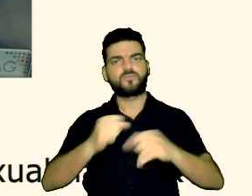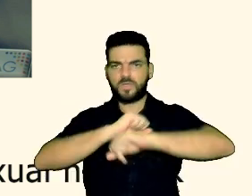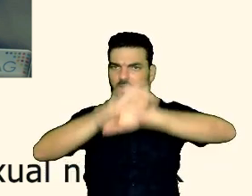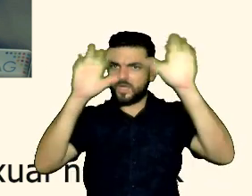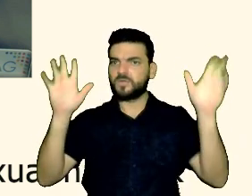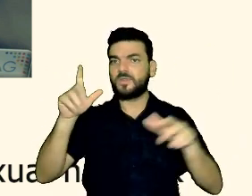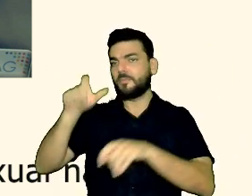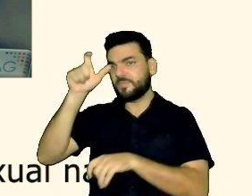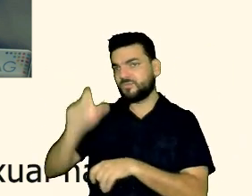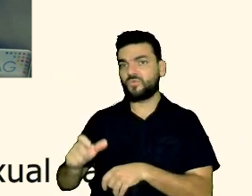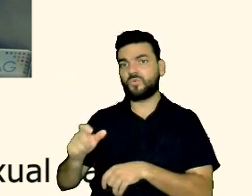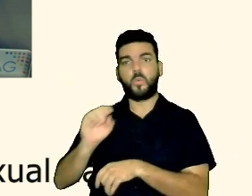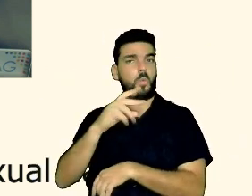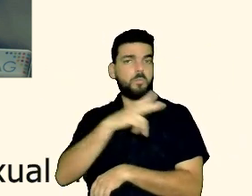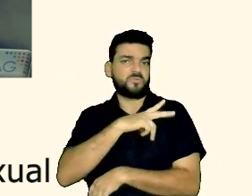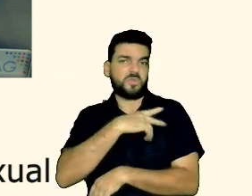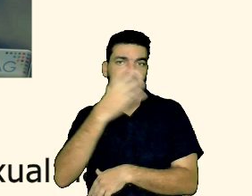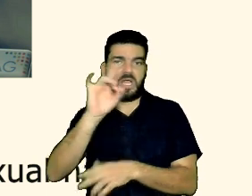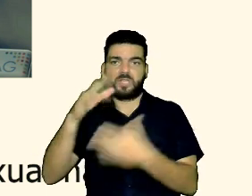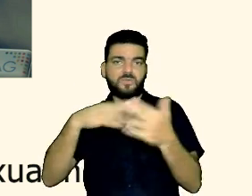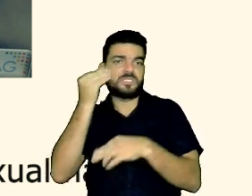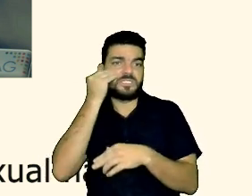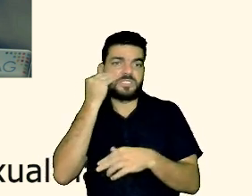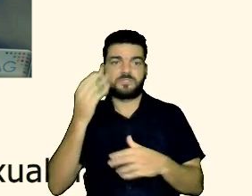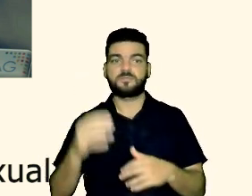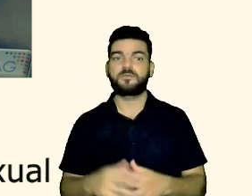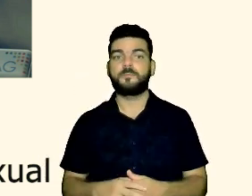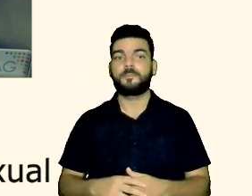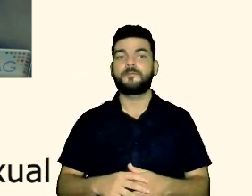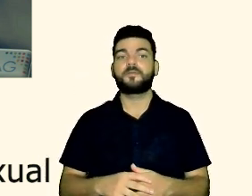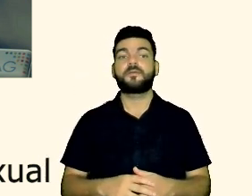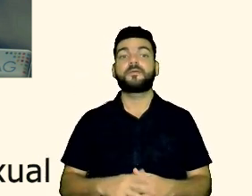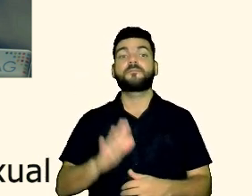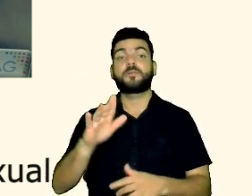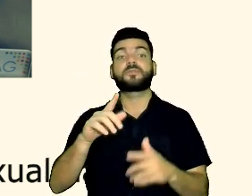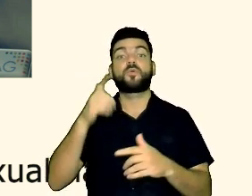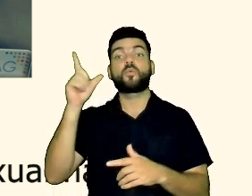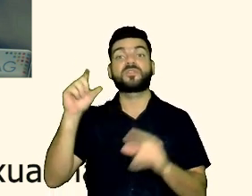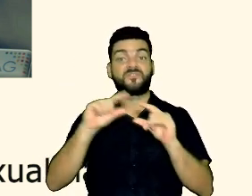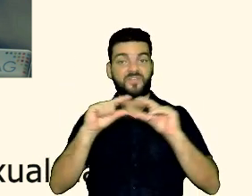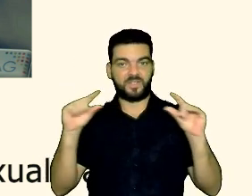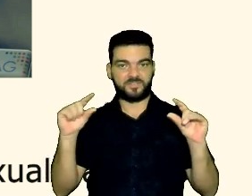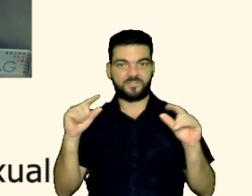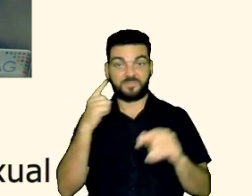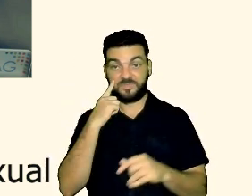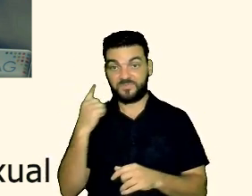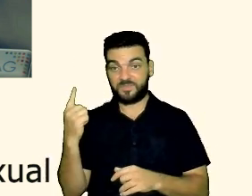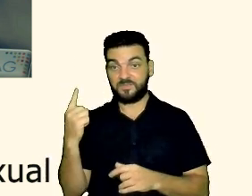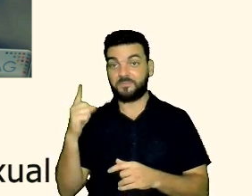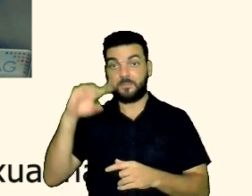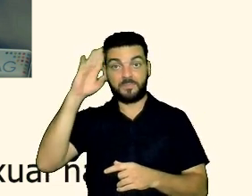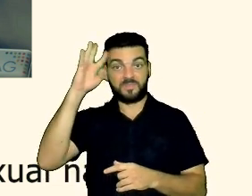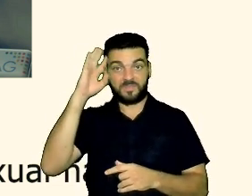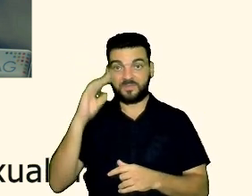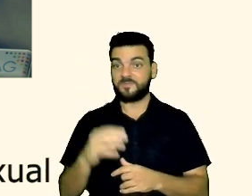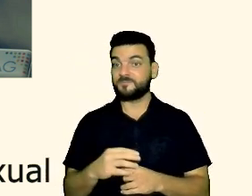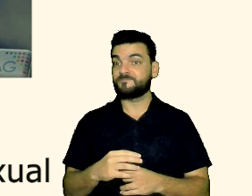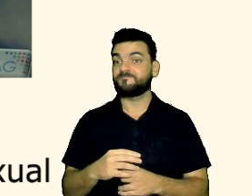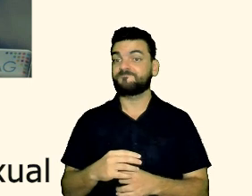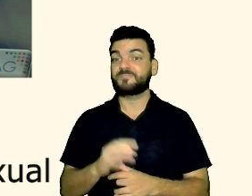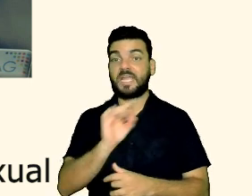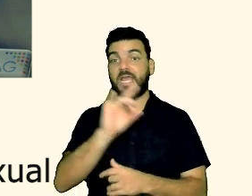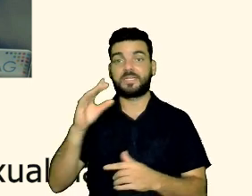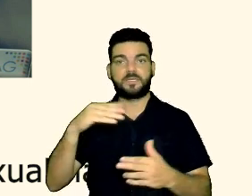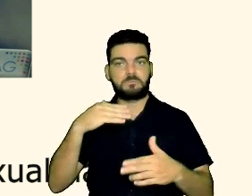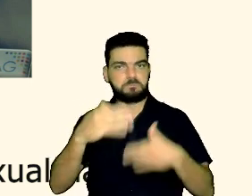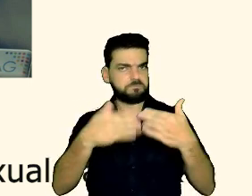existe uma expressão que eu trouxe, que eu acho que é bem interessante para uma reflexão, que todo processo de comunicação tem o seu lado sol e seu lado